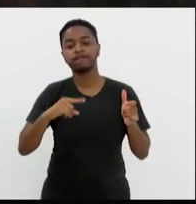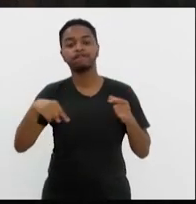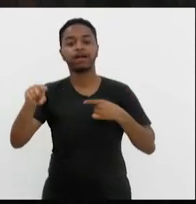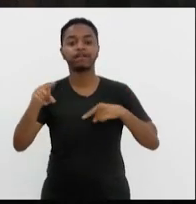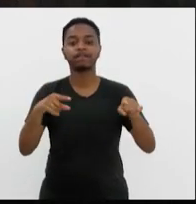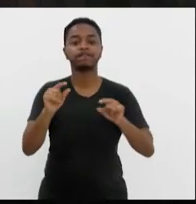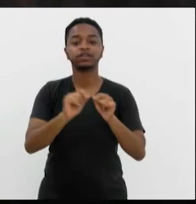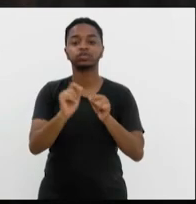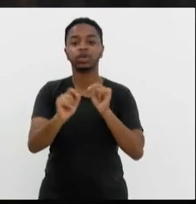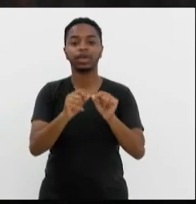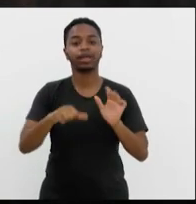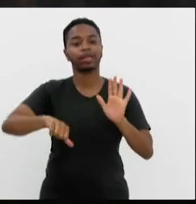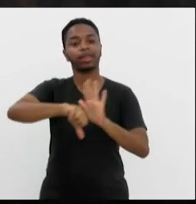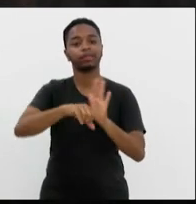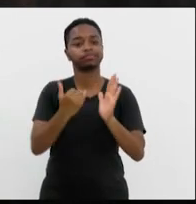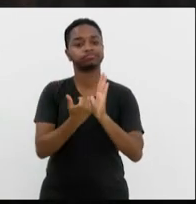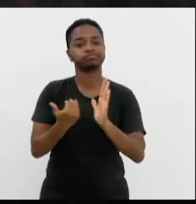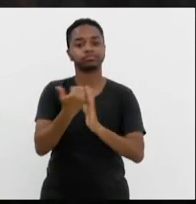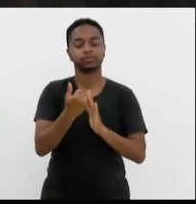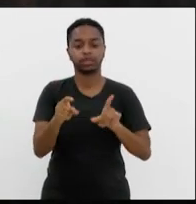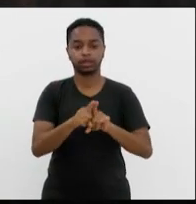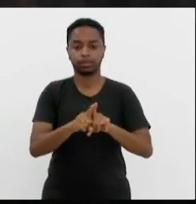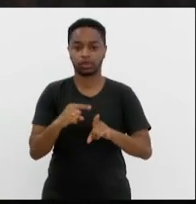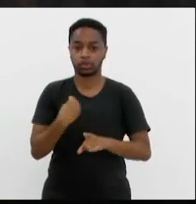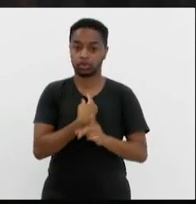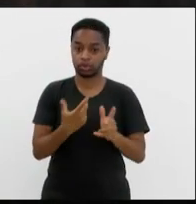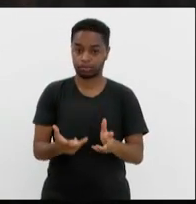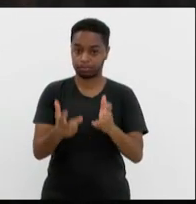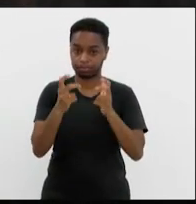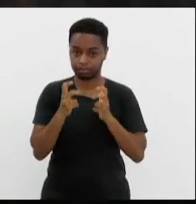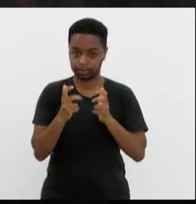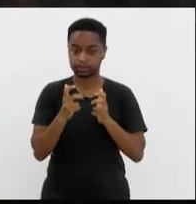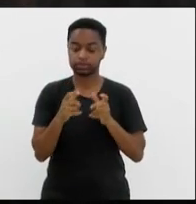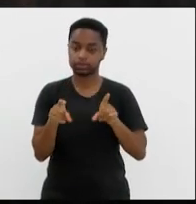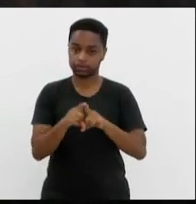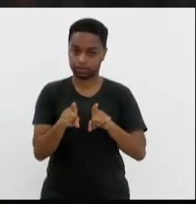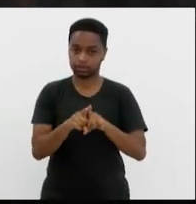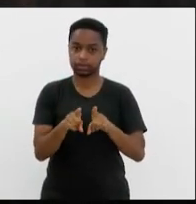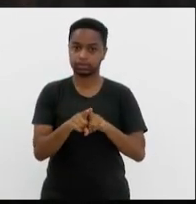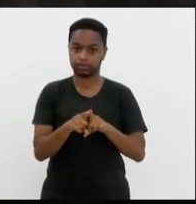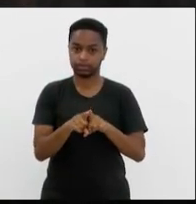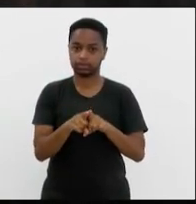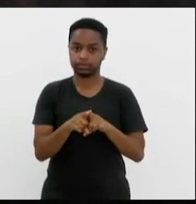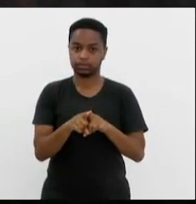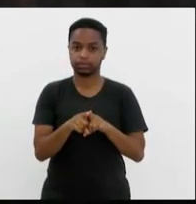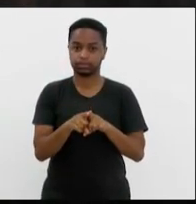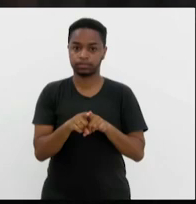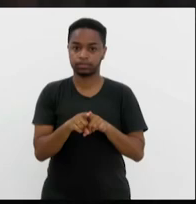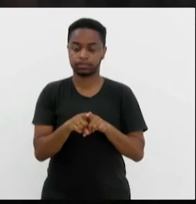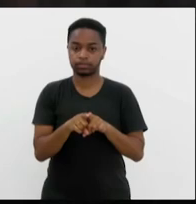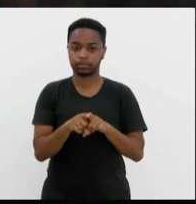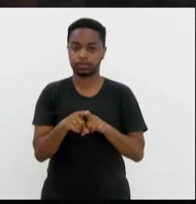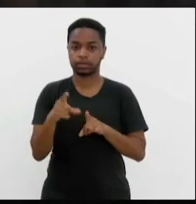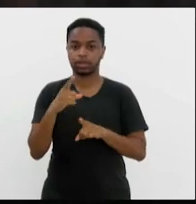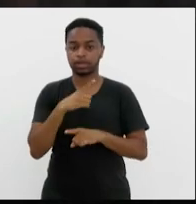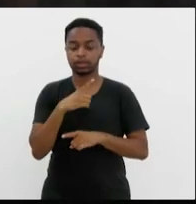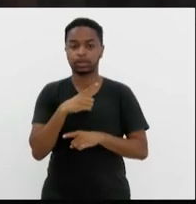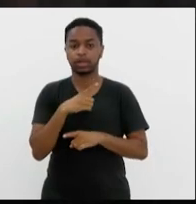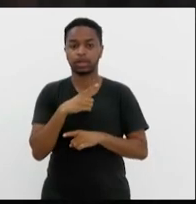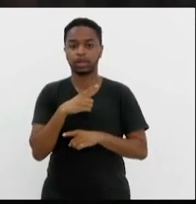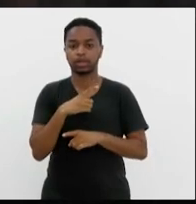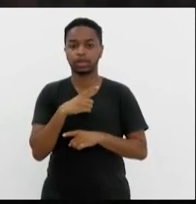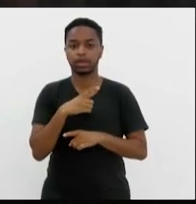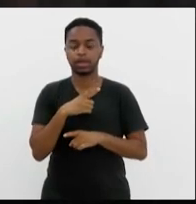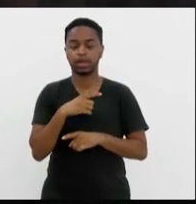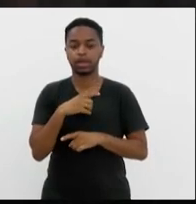vez crimes. E a gente tem visto aí a questão também da audiência de custódia,